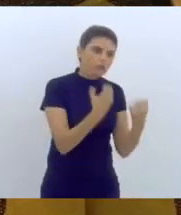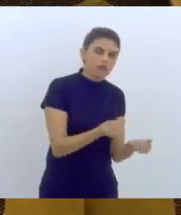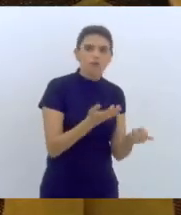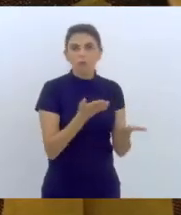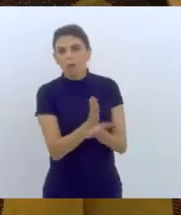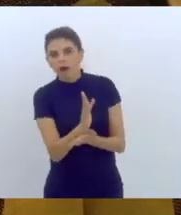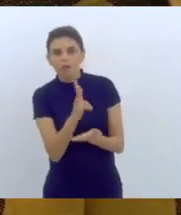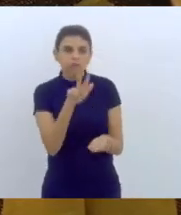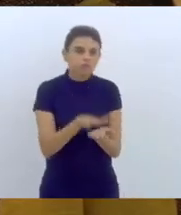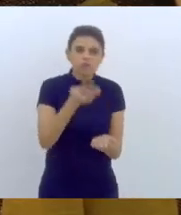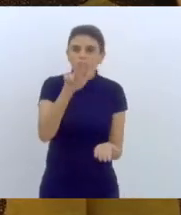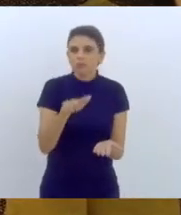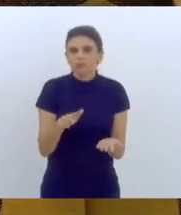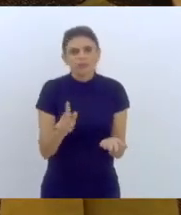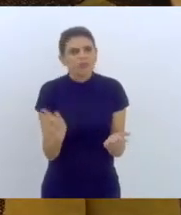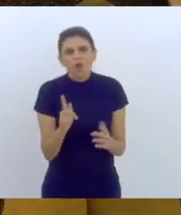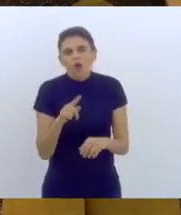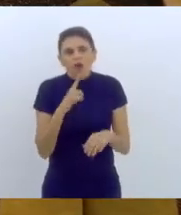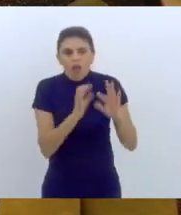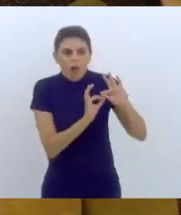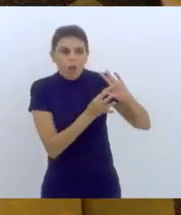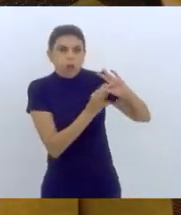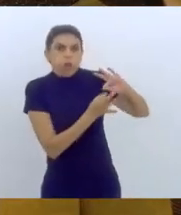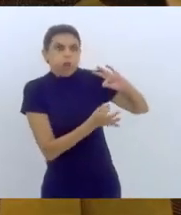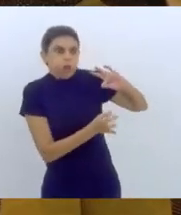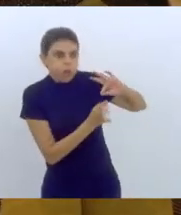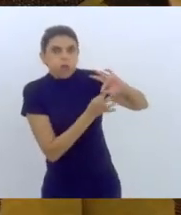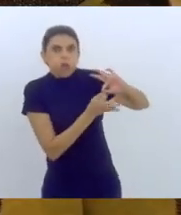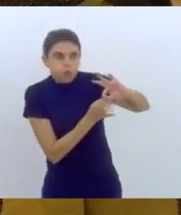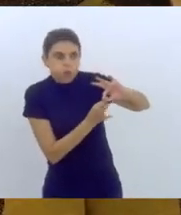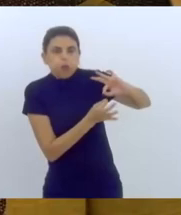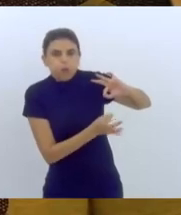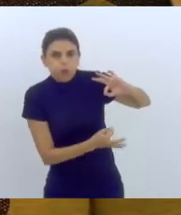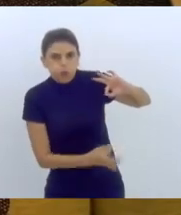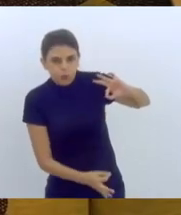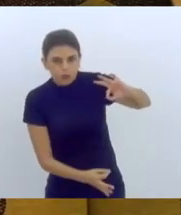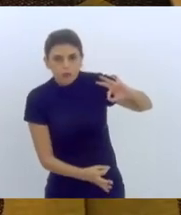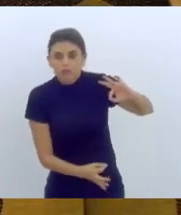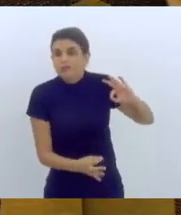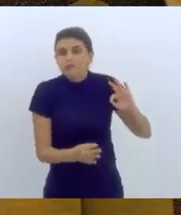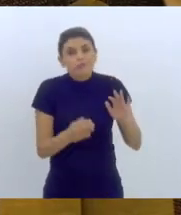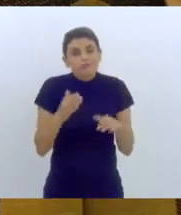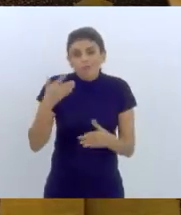tempo de cor, mas não é uma coisa elástica. Pela ordem, a questão de ordem é